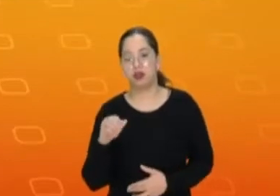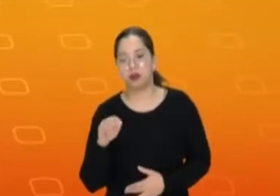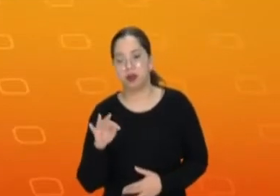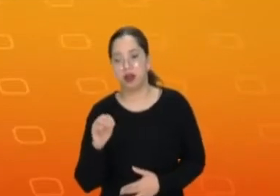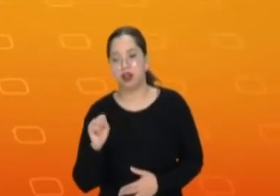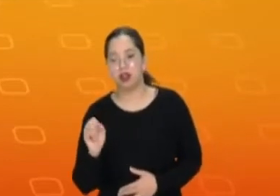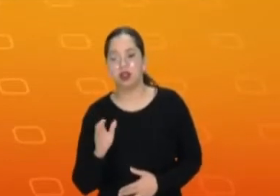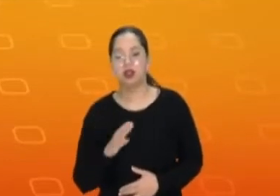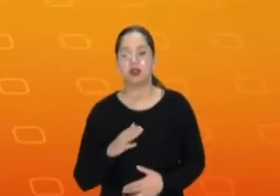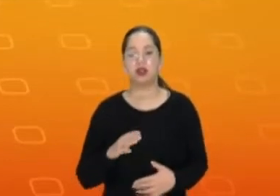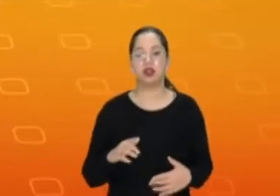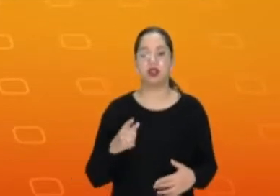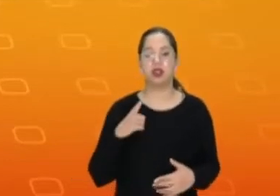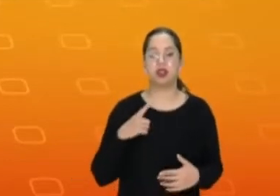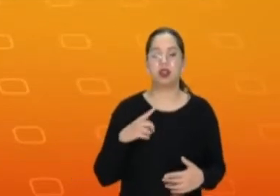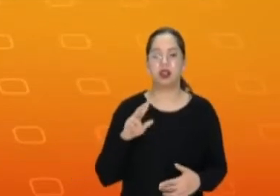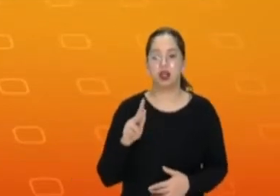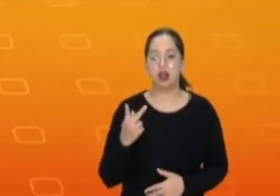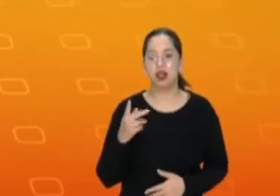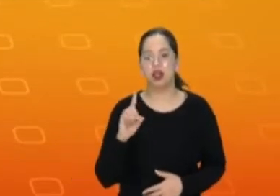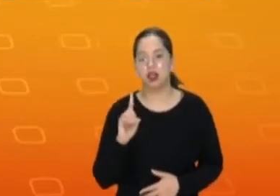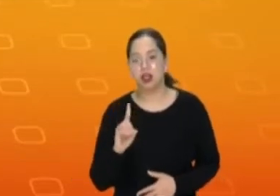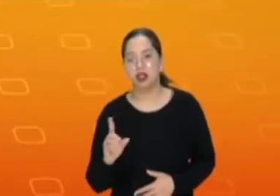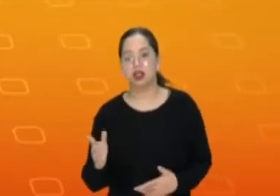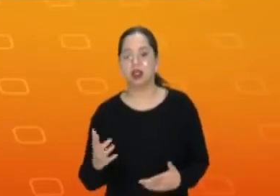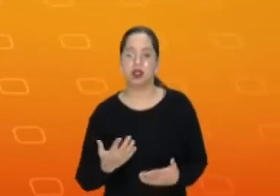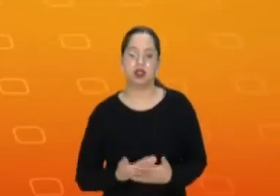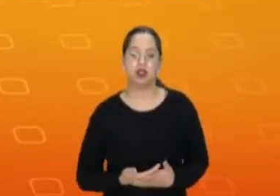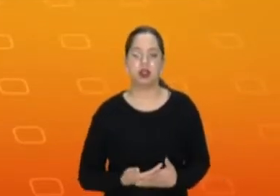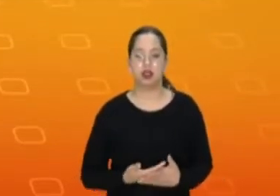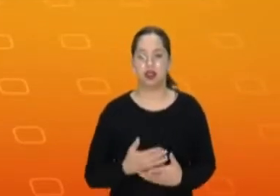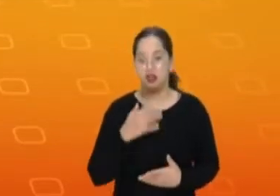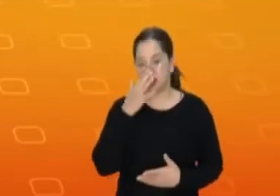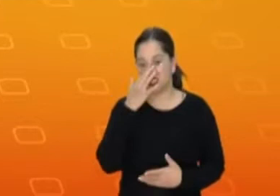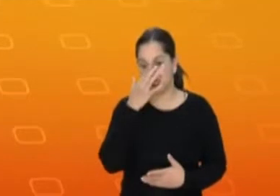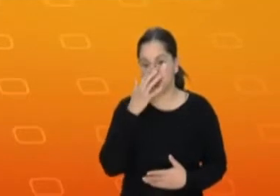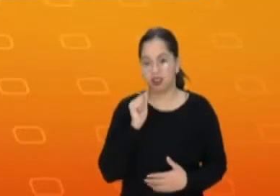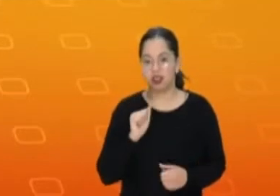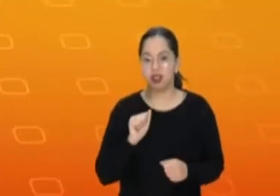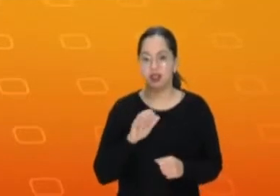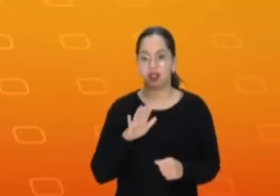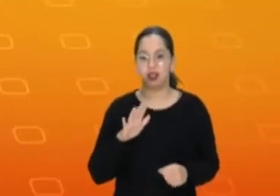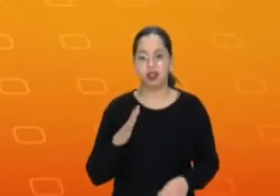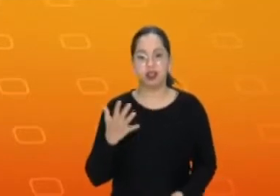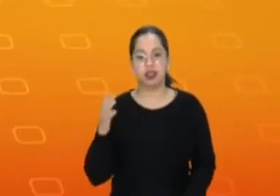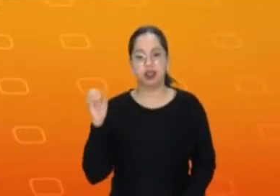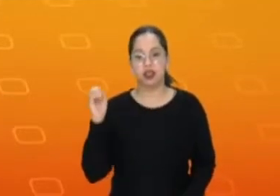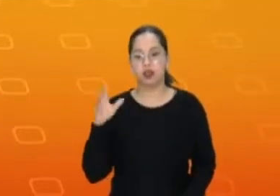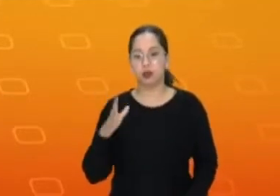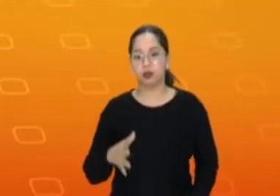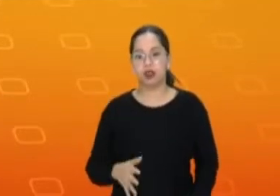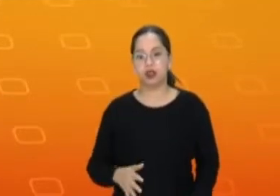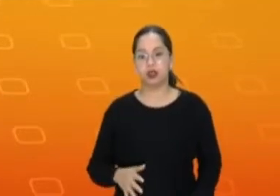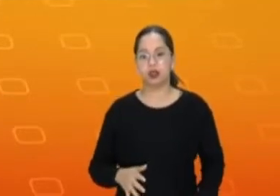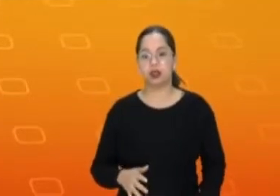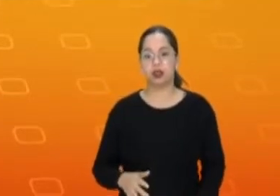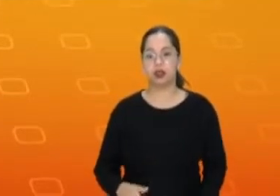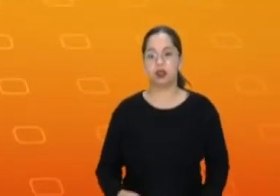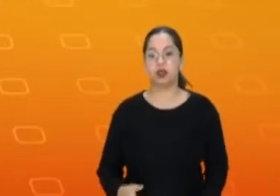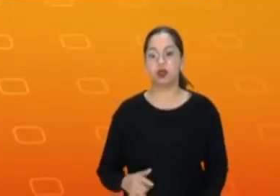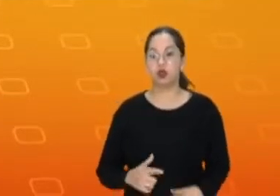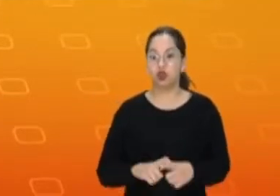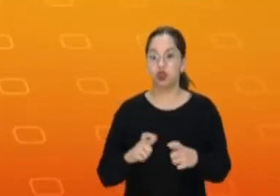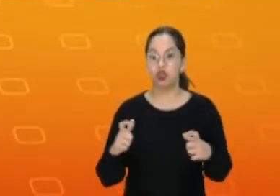mas no fundo, vídeo é vídeo, né? É chroma, é luminância. Então, assim, no geral, o cara precisa entender o que